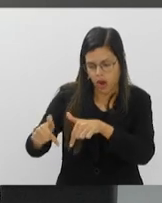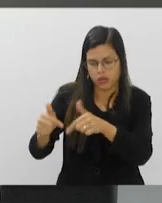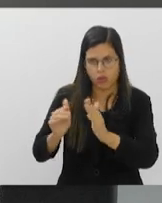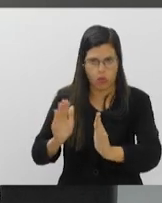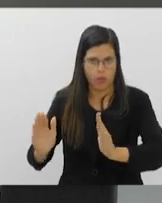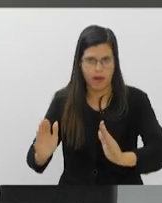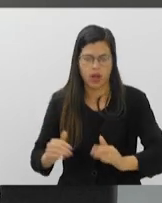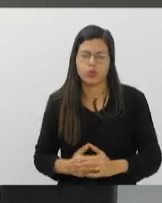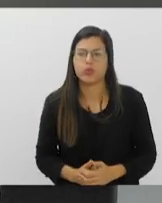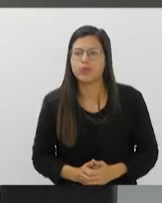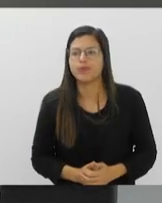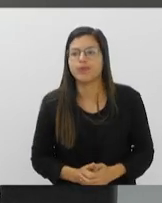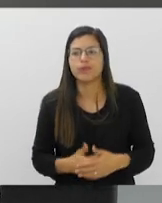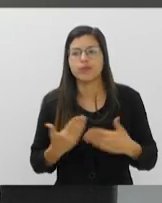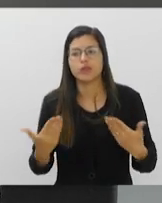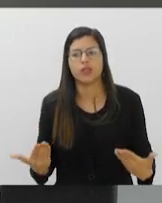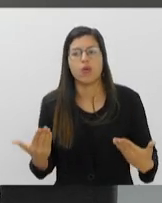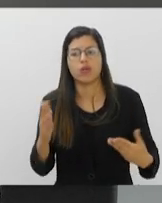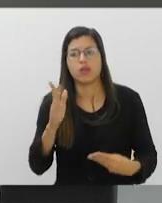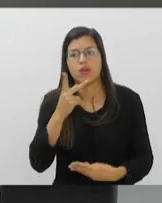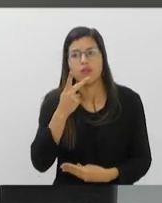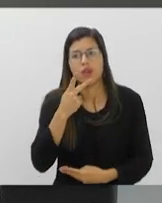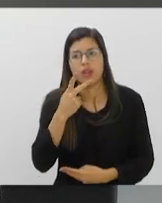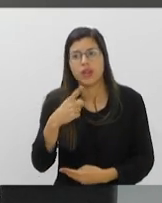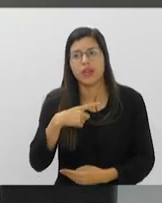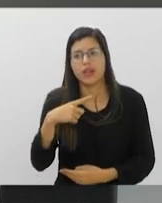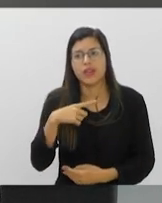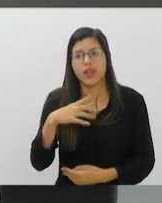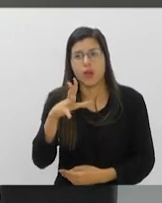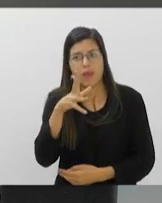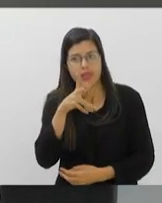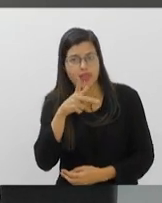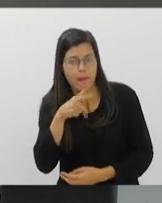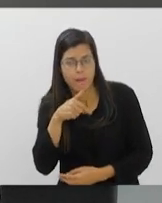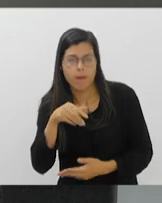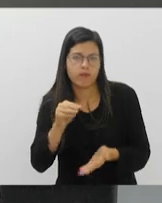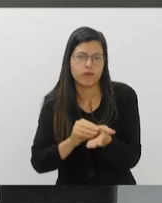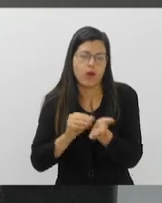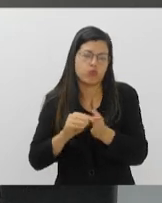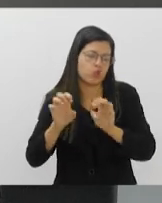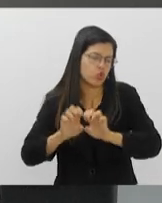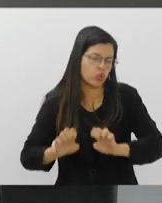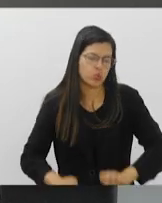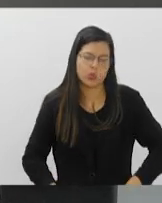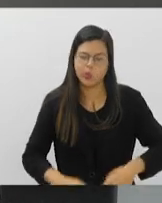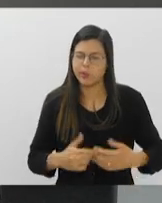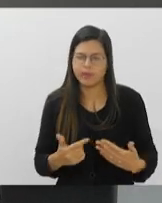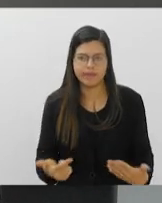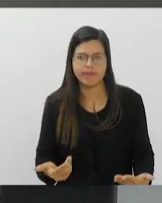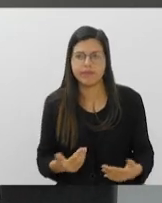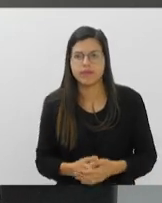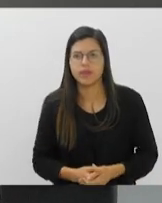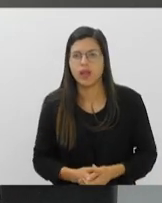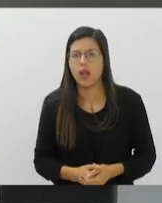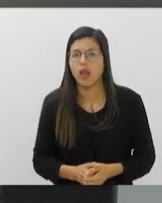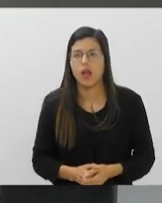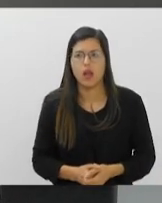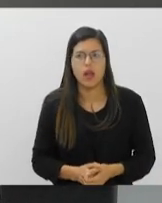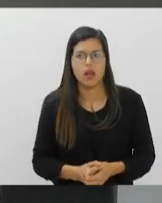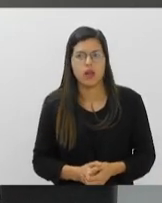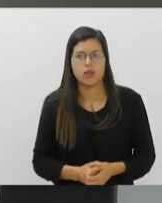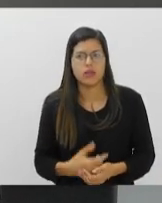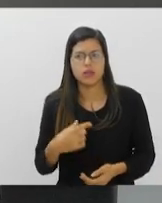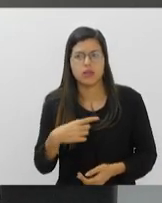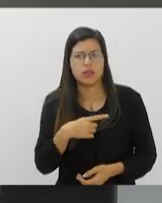determinado muito bem só como eu falei a gente já tem toda uma demora por essa falta estrutura etc ali a gente tem